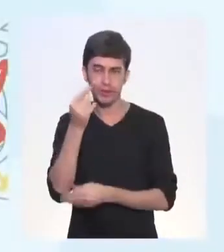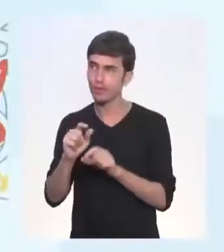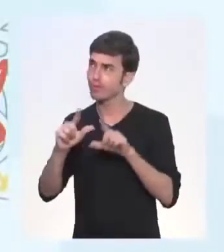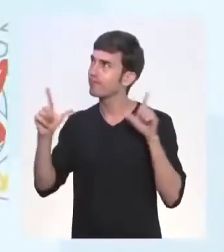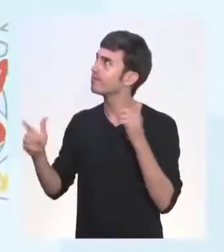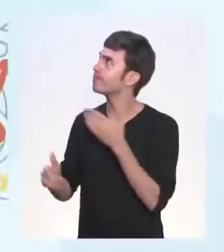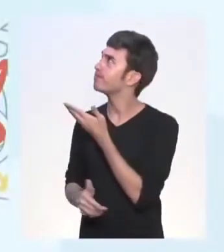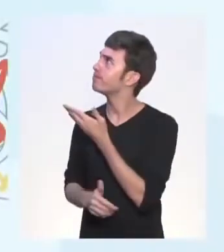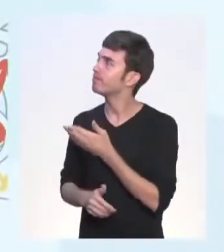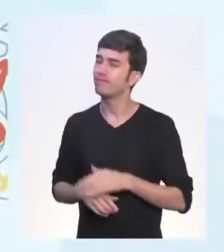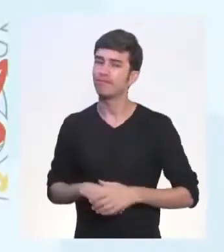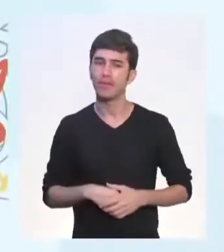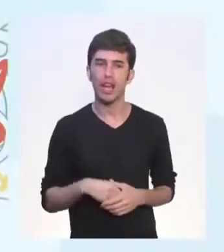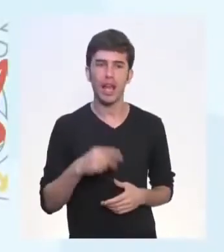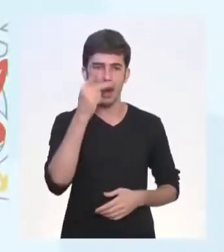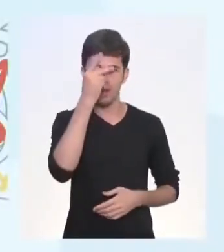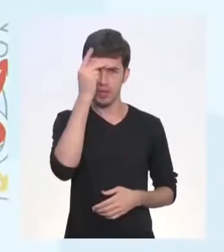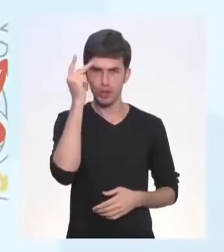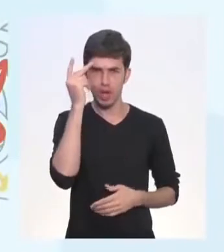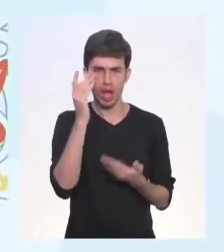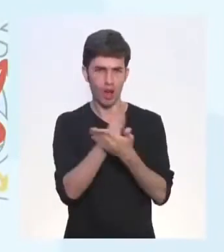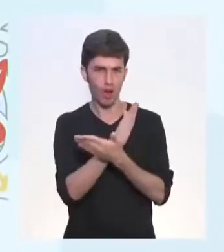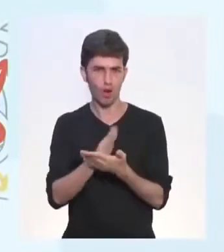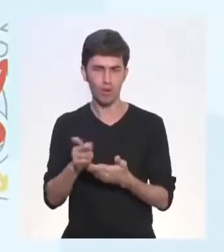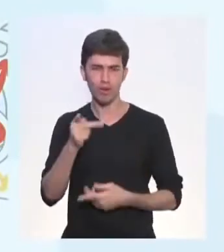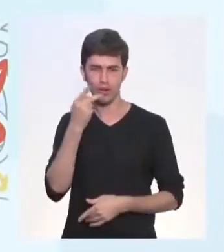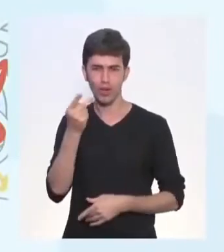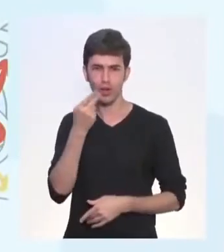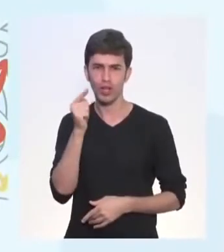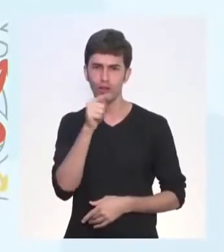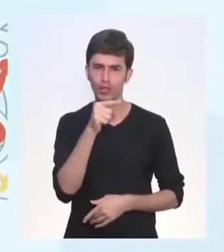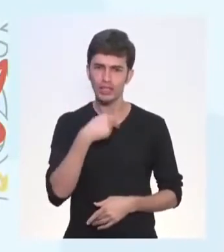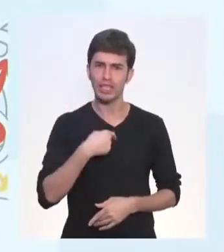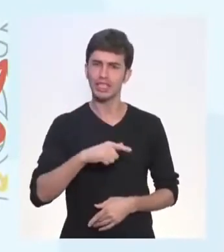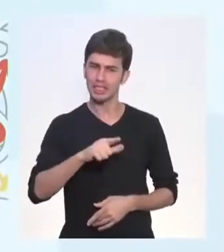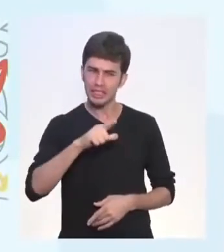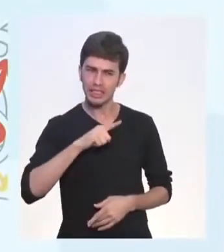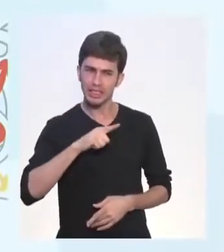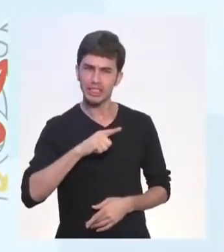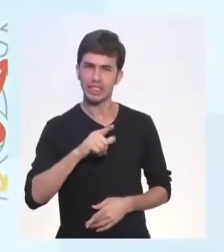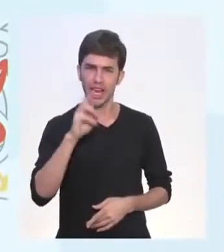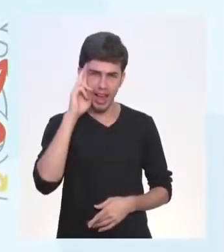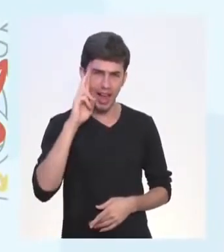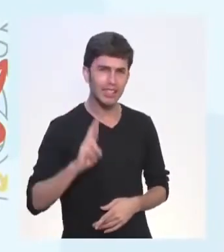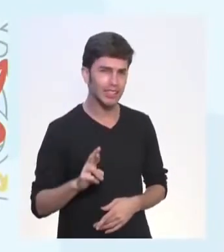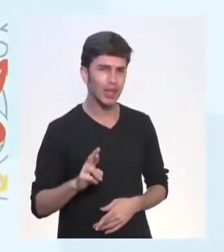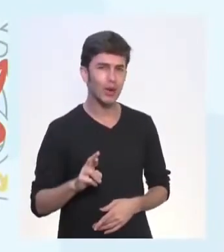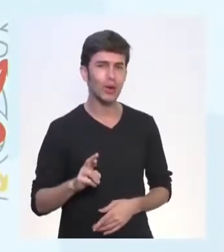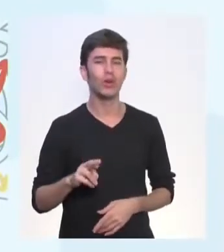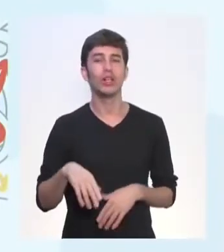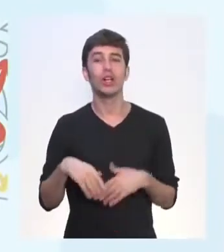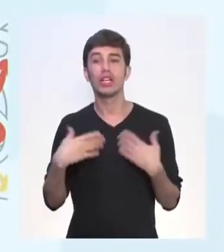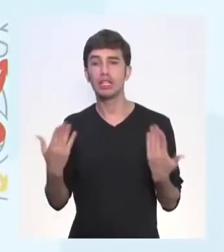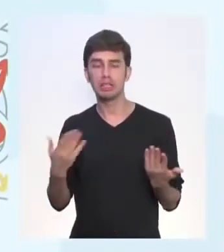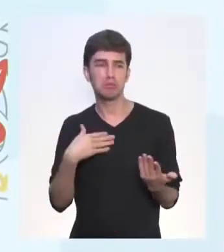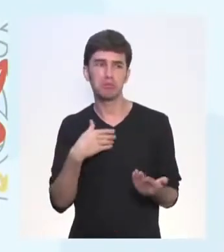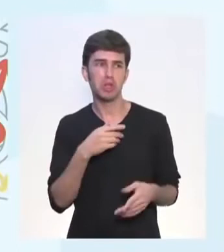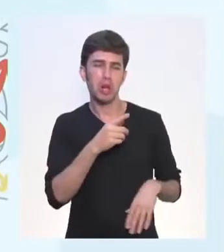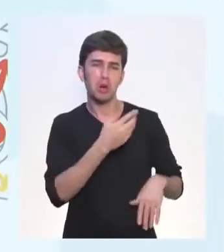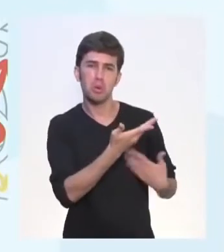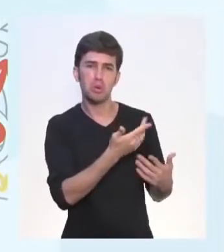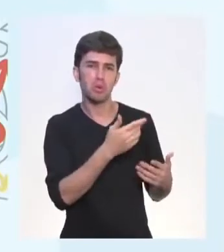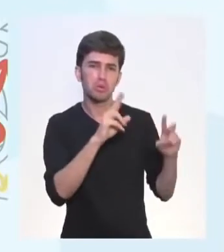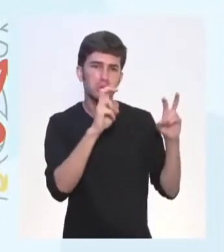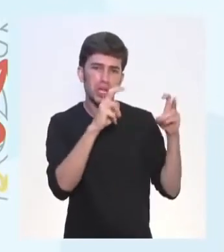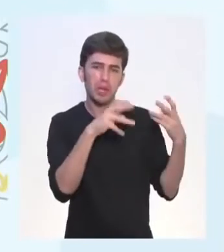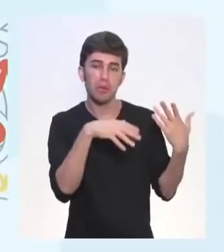Alguém já disse que você tinha razão, e aí eu vou grifar essa palavra aqui, ó, Tony, razão em alguma coisa, ou você